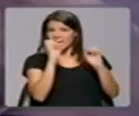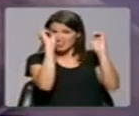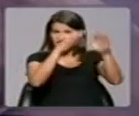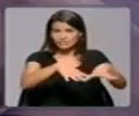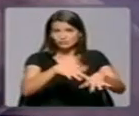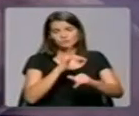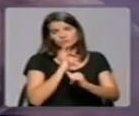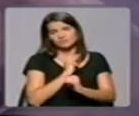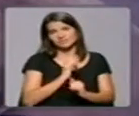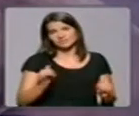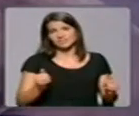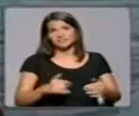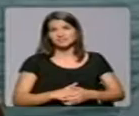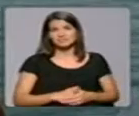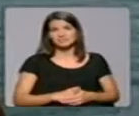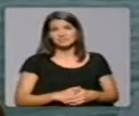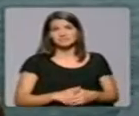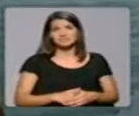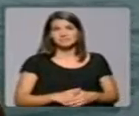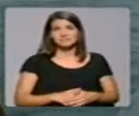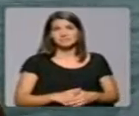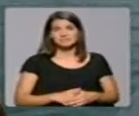desperdício humano.